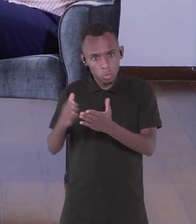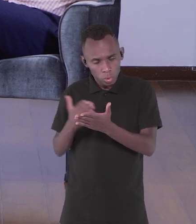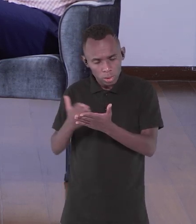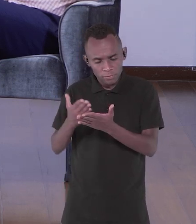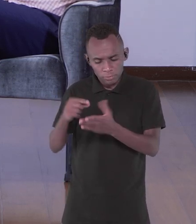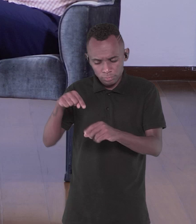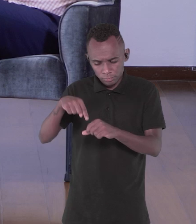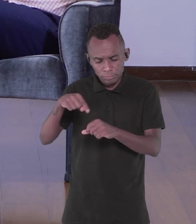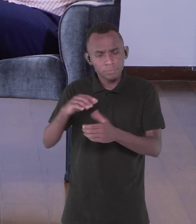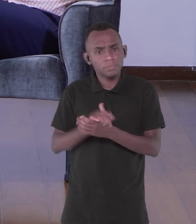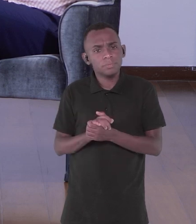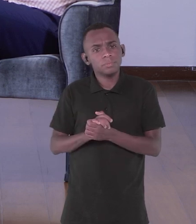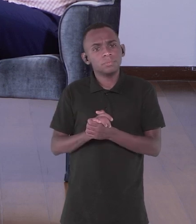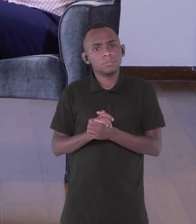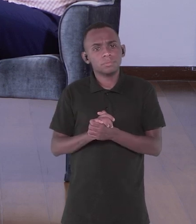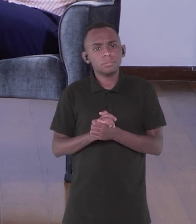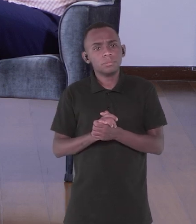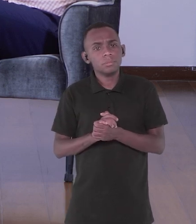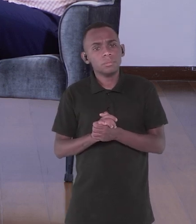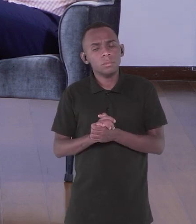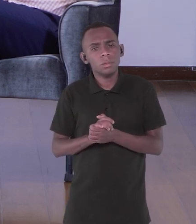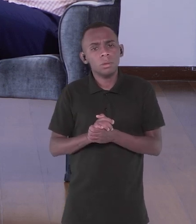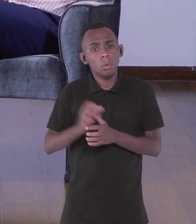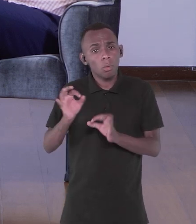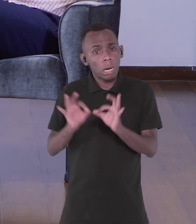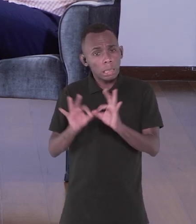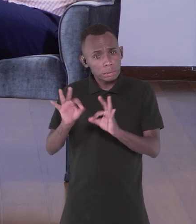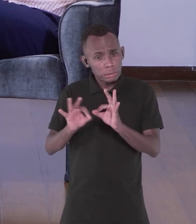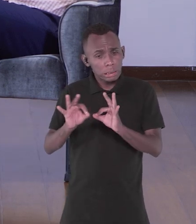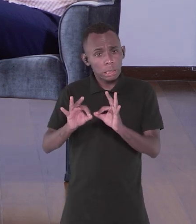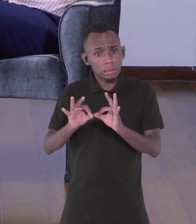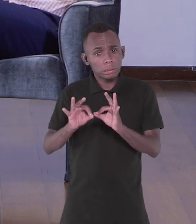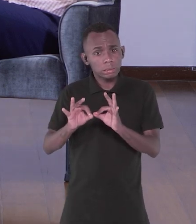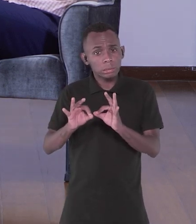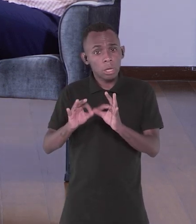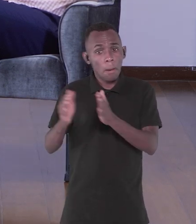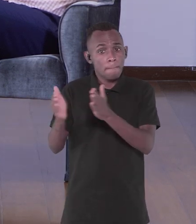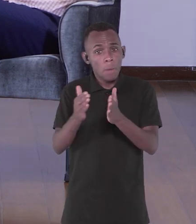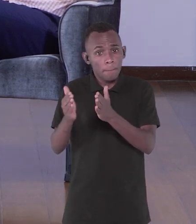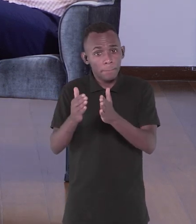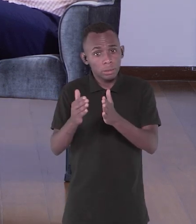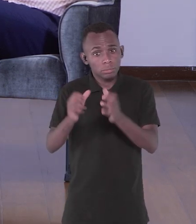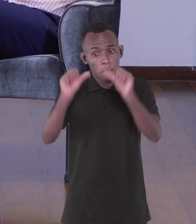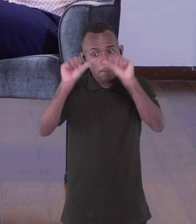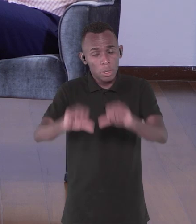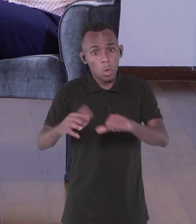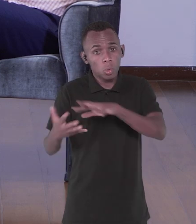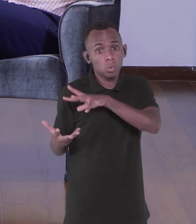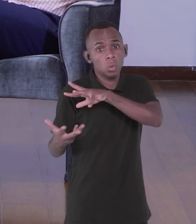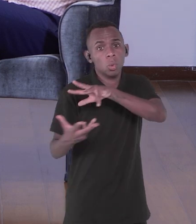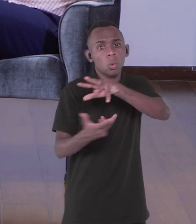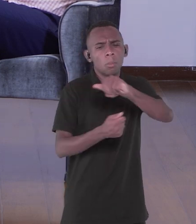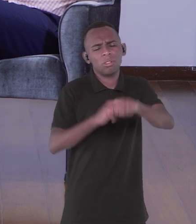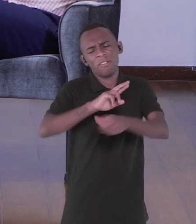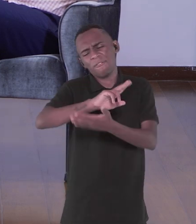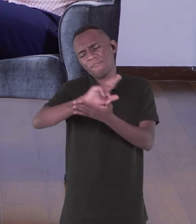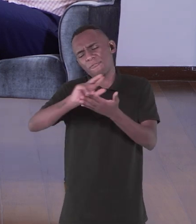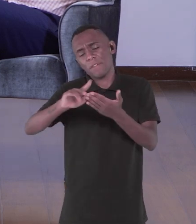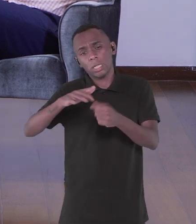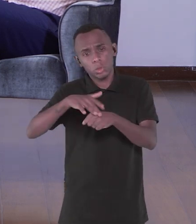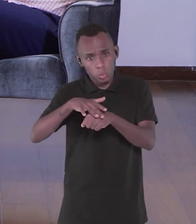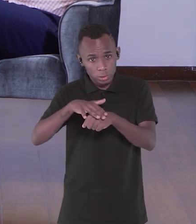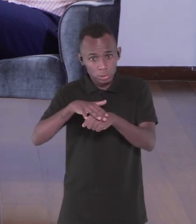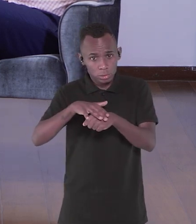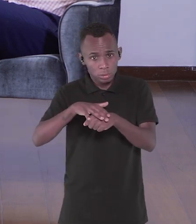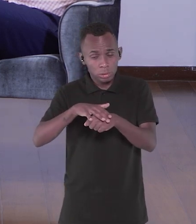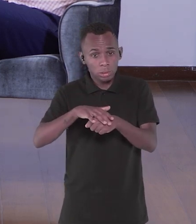eles desenharam, basicamente, cenários muito dramáticos para o mundo com várias doenças. E teve uma doença